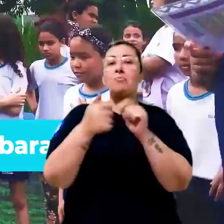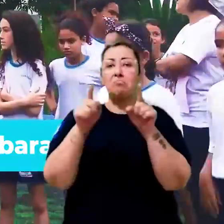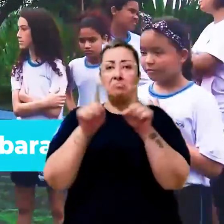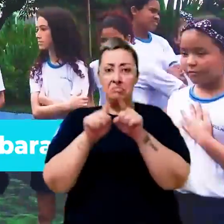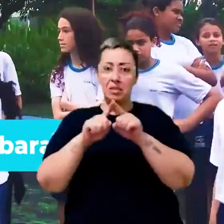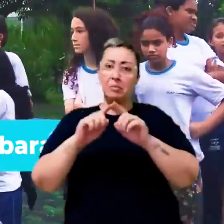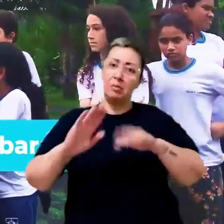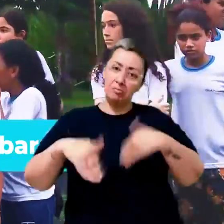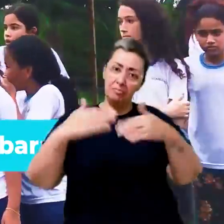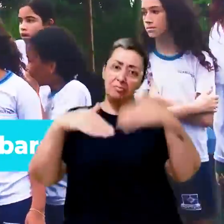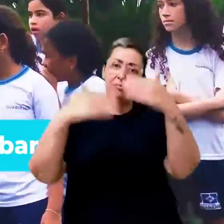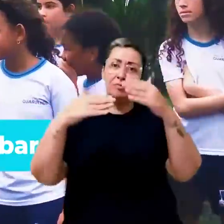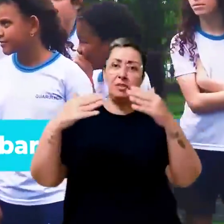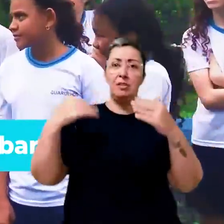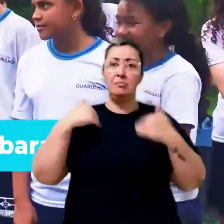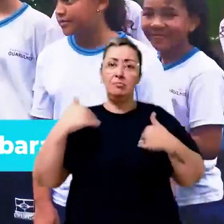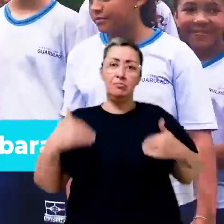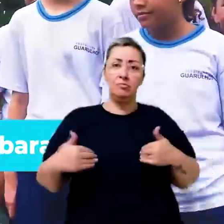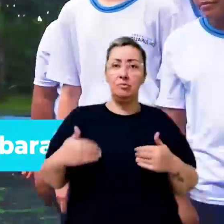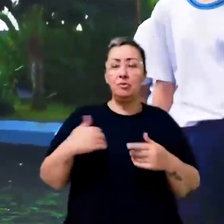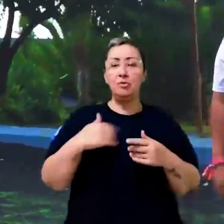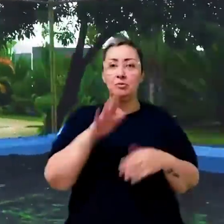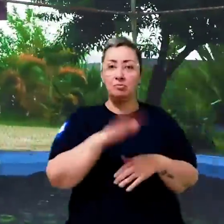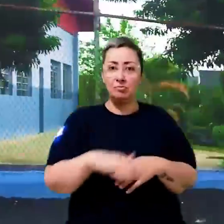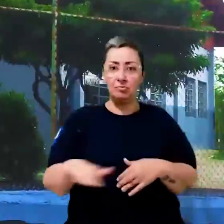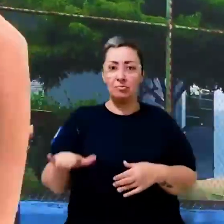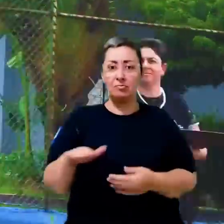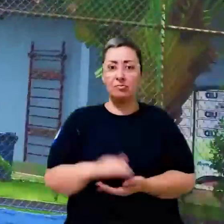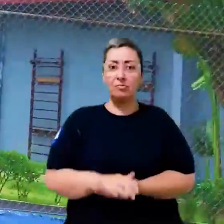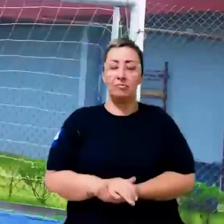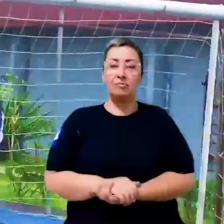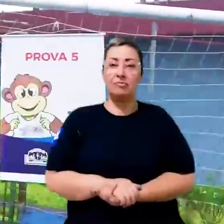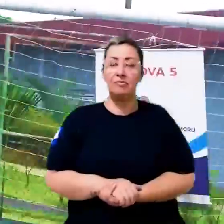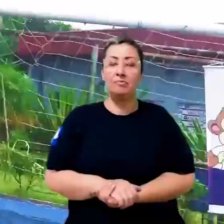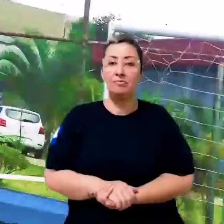e o desenvolvimento motor das crianças. Vamos lá?